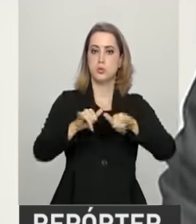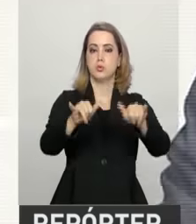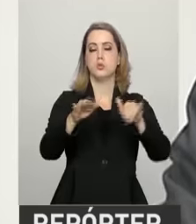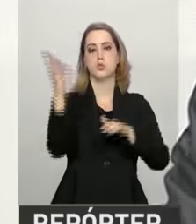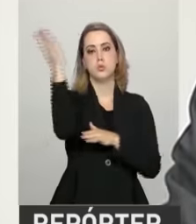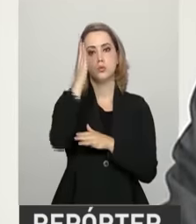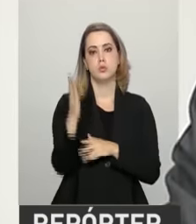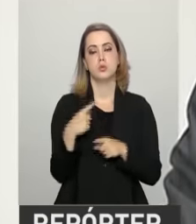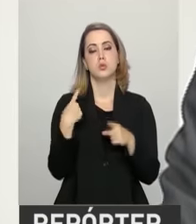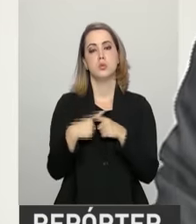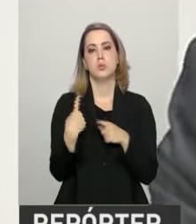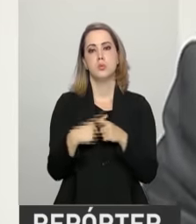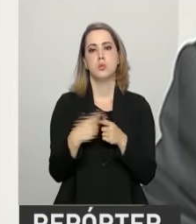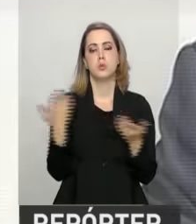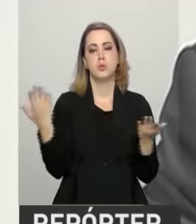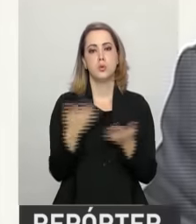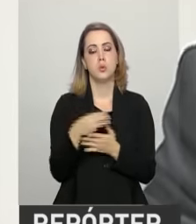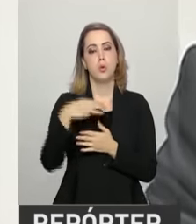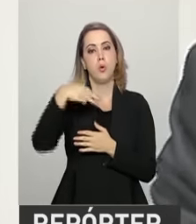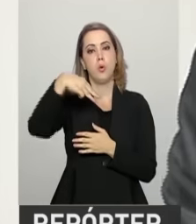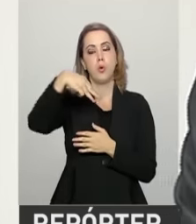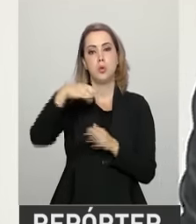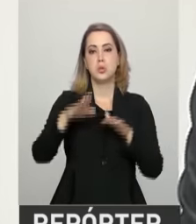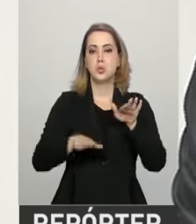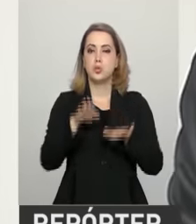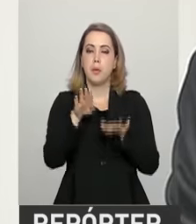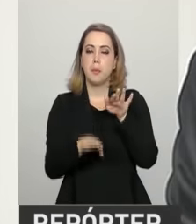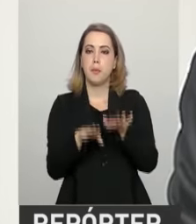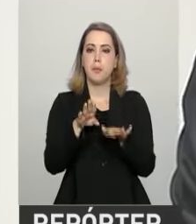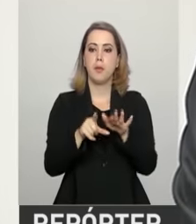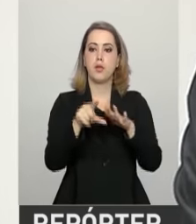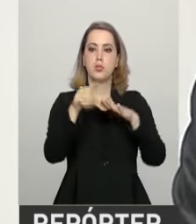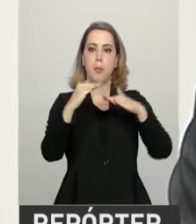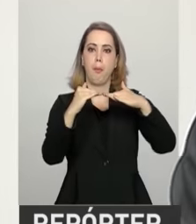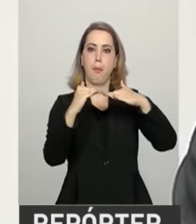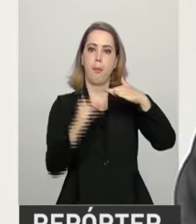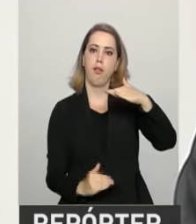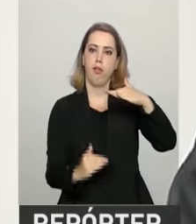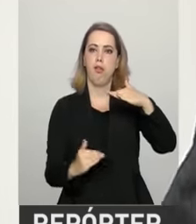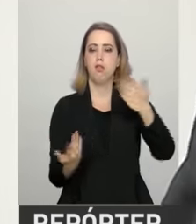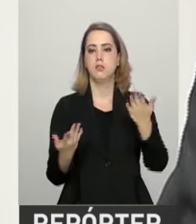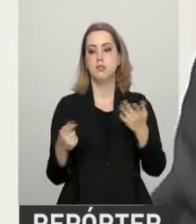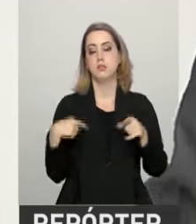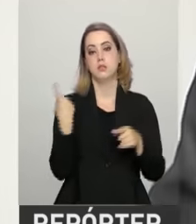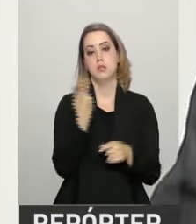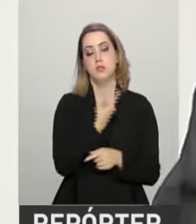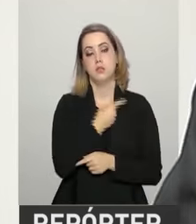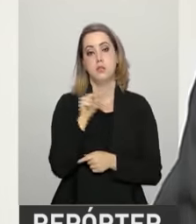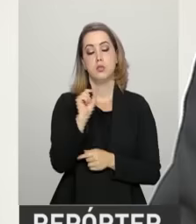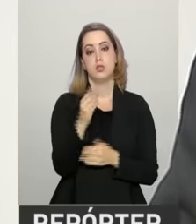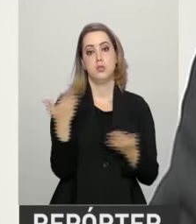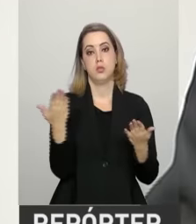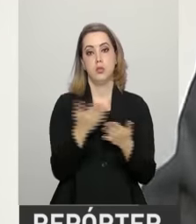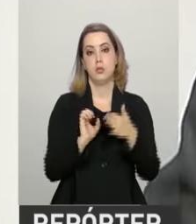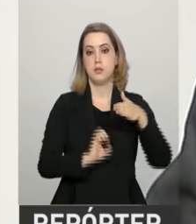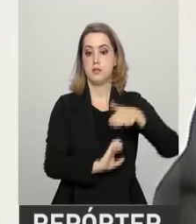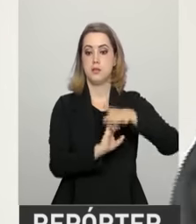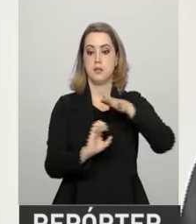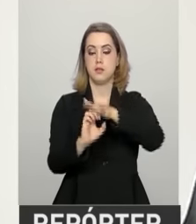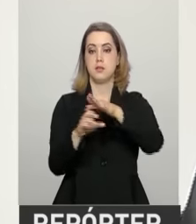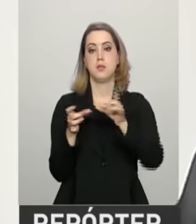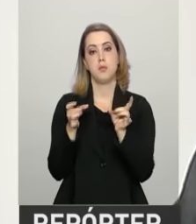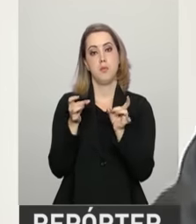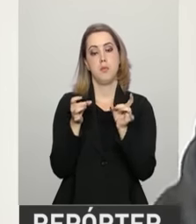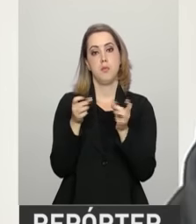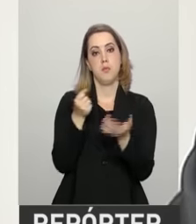que puxam a média da qualidade do serviço de distribuição para baixo, infelizmente. Então, na medida em que essas distribuidoras sejam